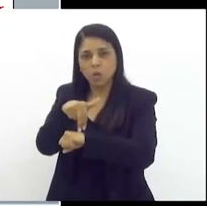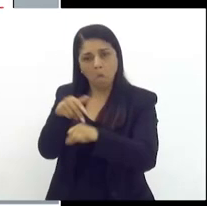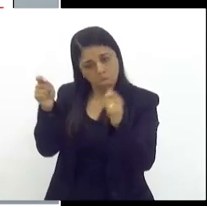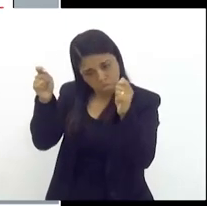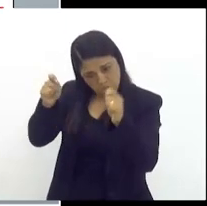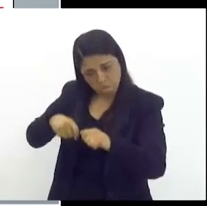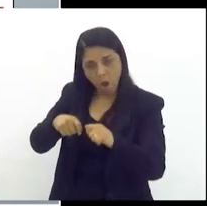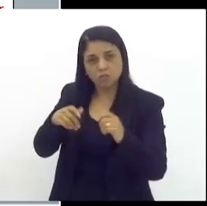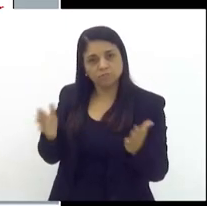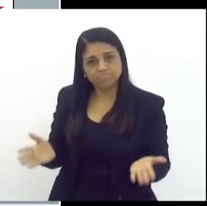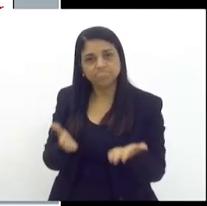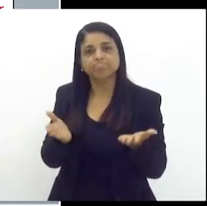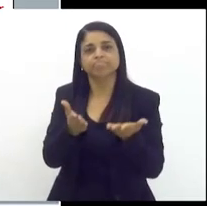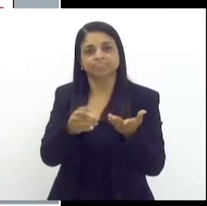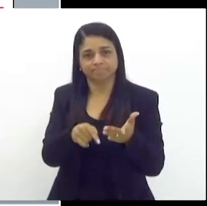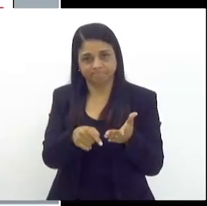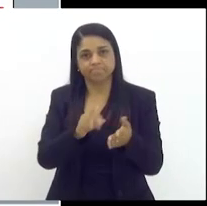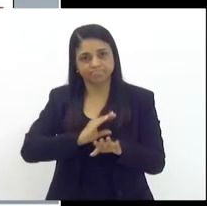incentivar